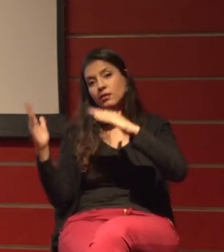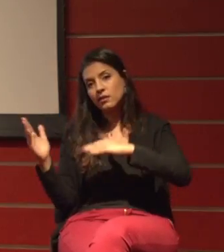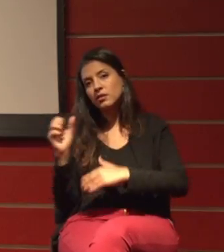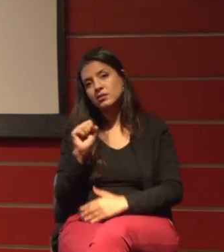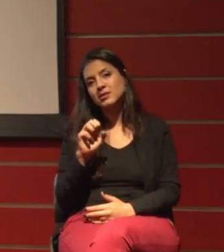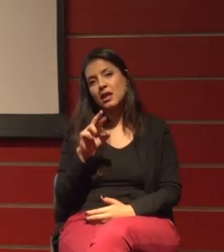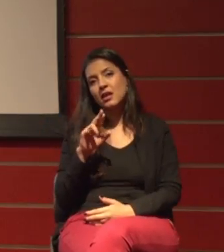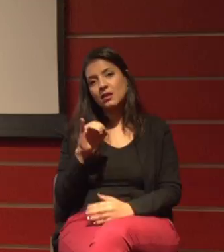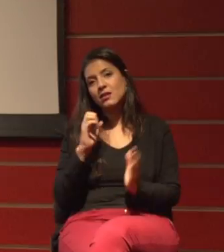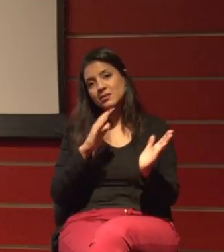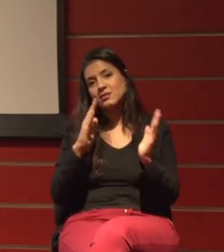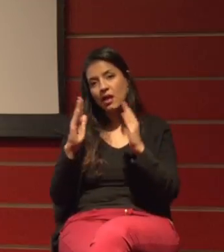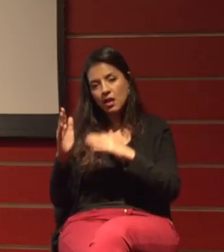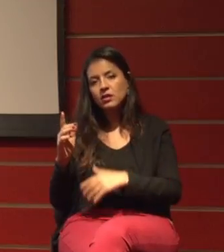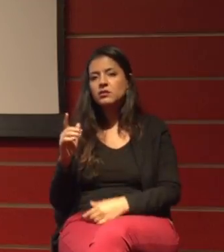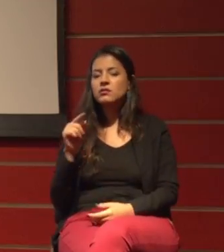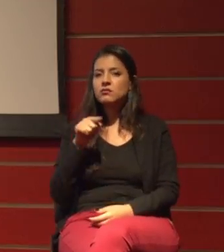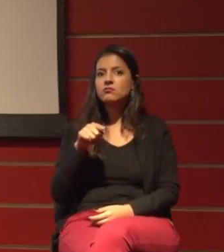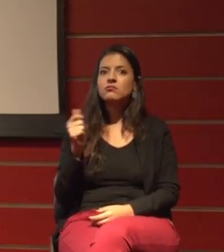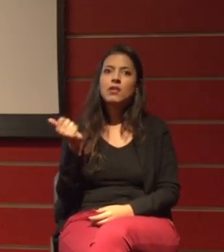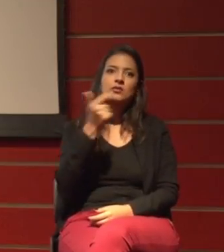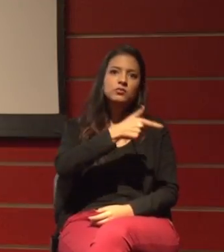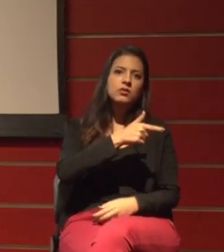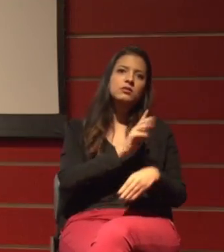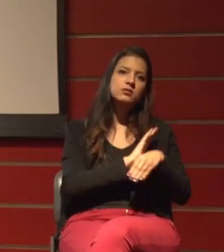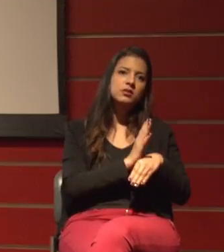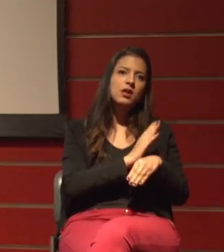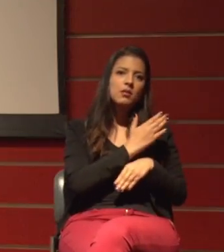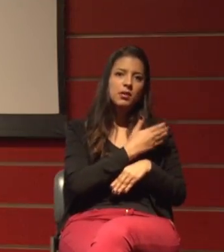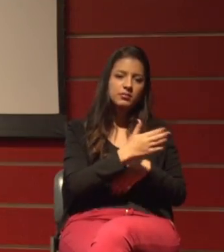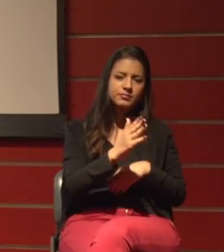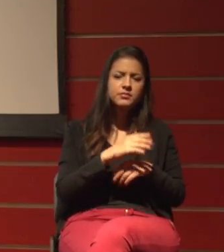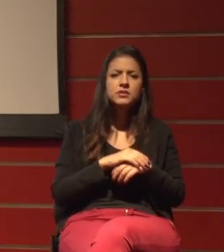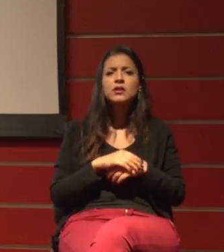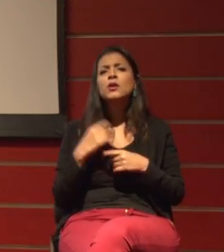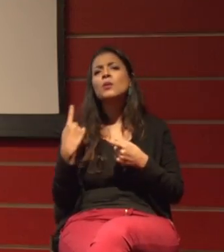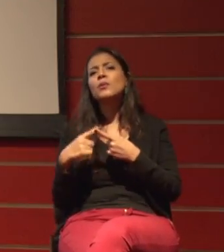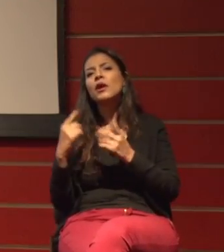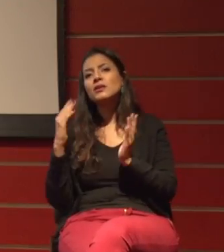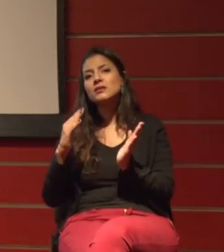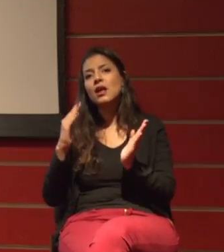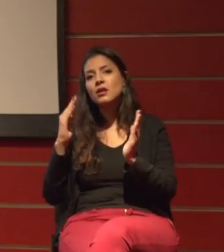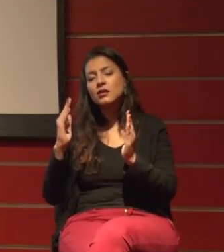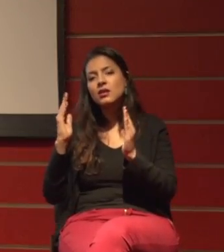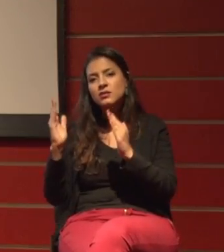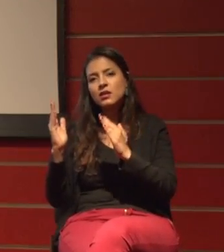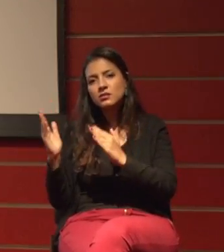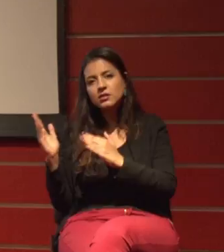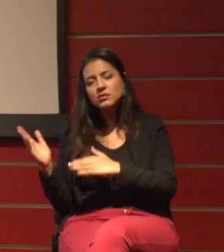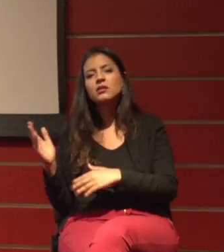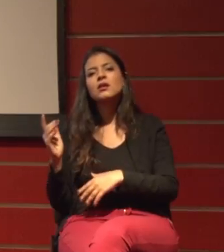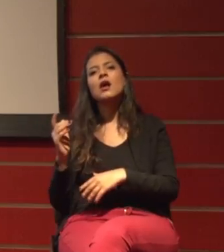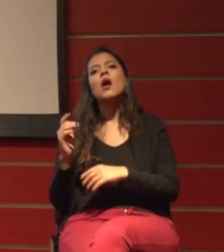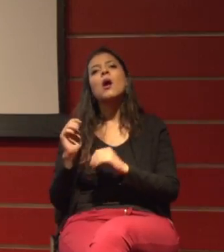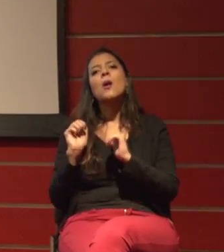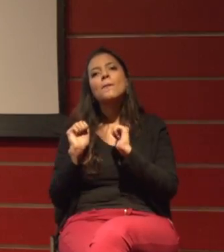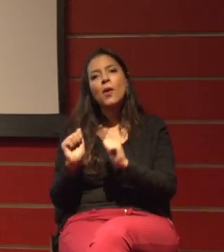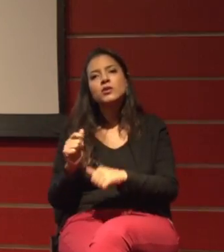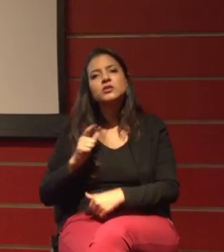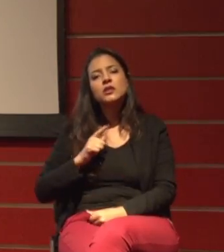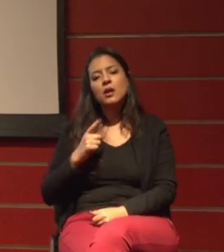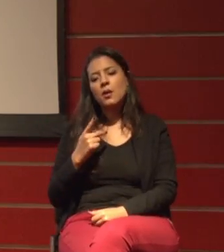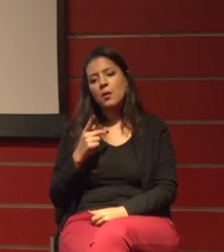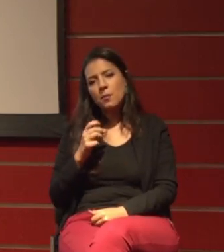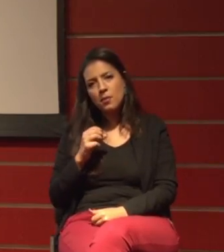projeção do que a narrativa de cinema e a gente sabe que a série tem esse vício de você ter batidas e